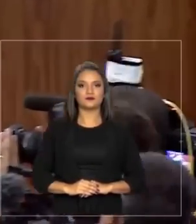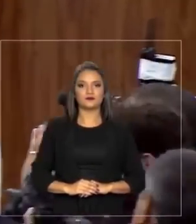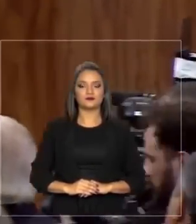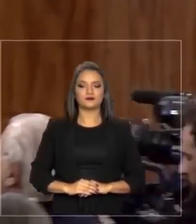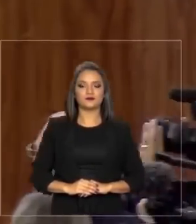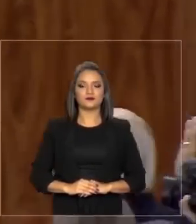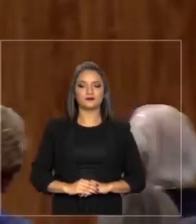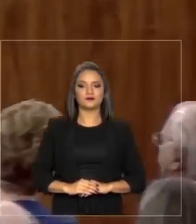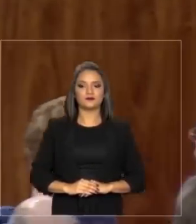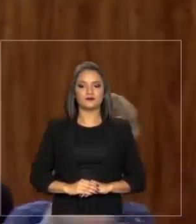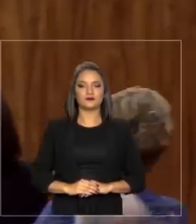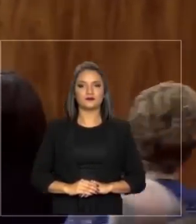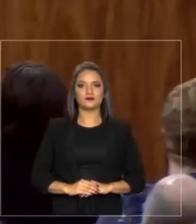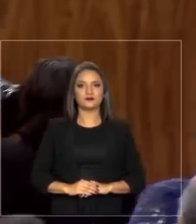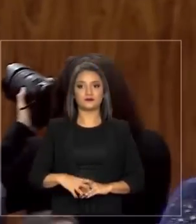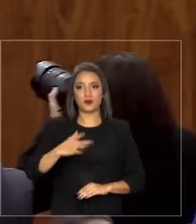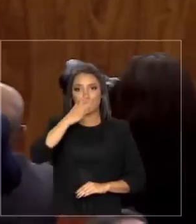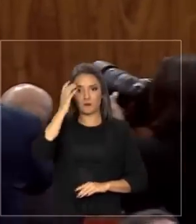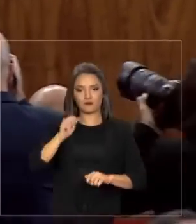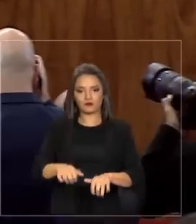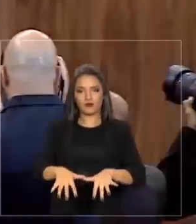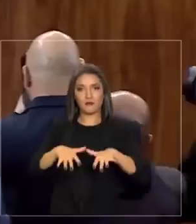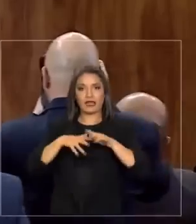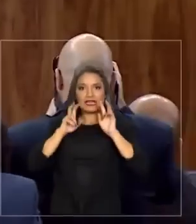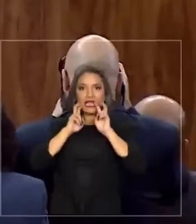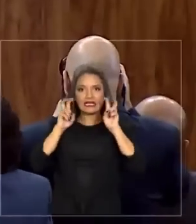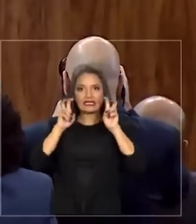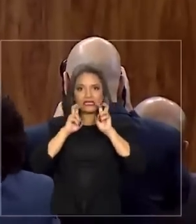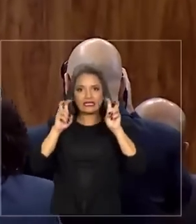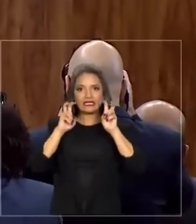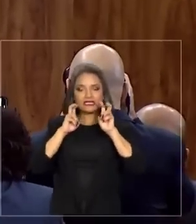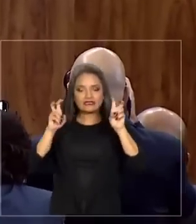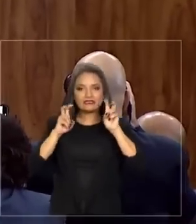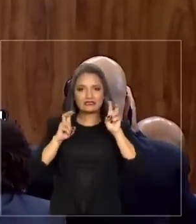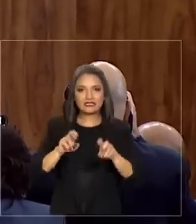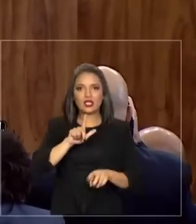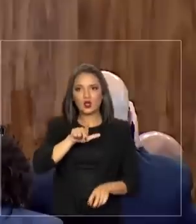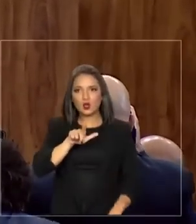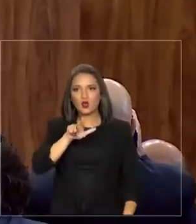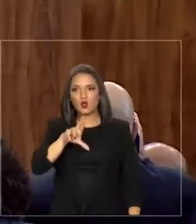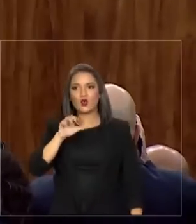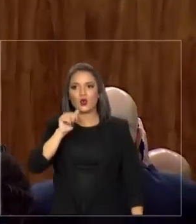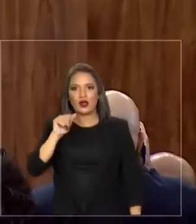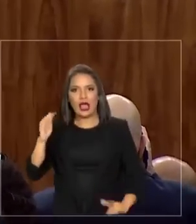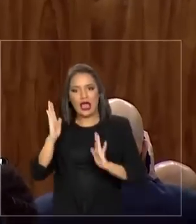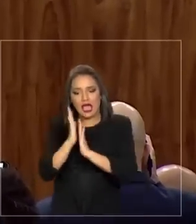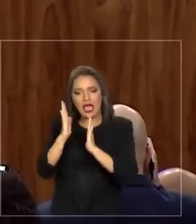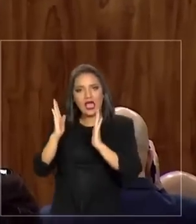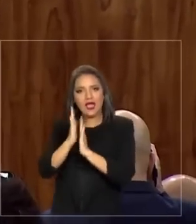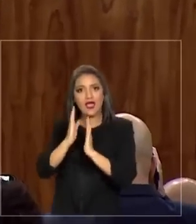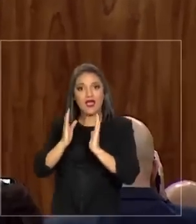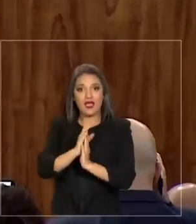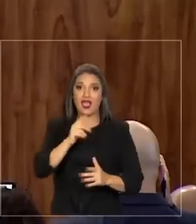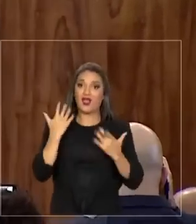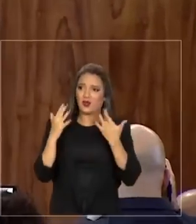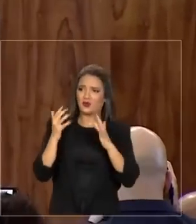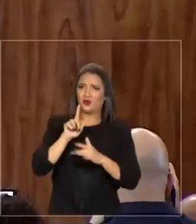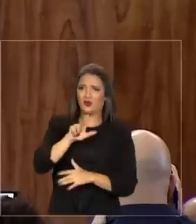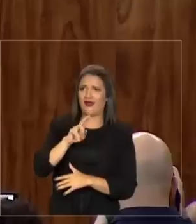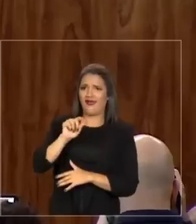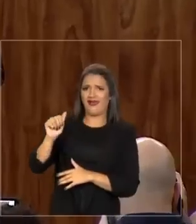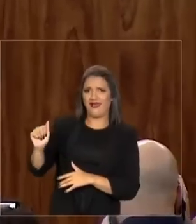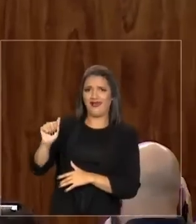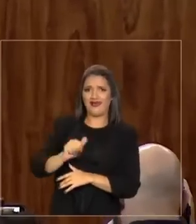cerimônia no Tribunal Superior Eleitoral em Brasília Lula e Alckmin receberam os diplomas das mãos do presidente do TSE Ministro